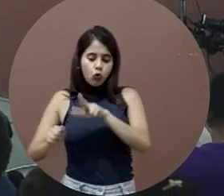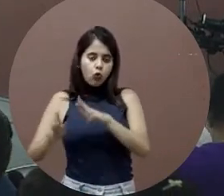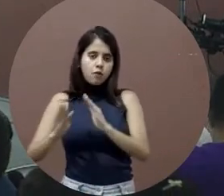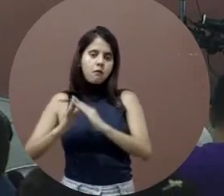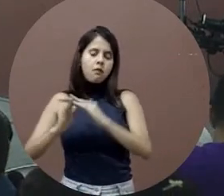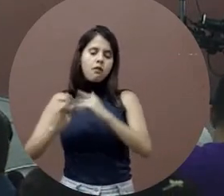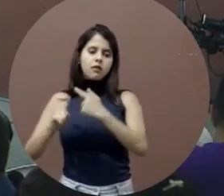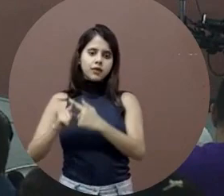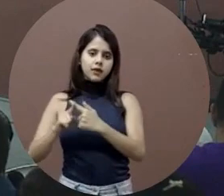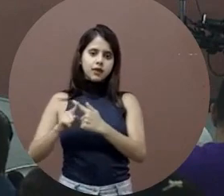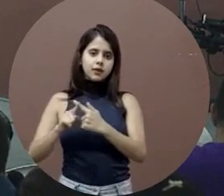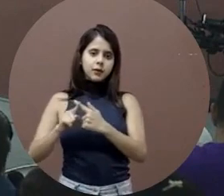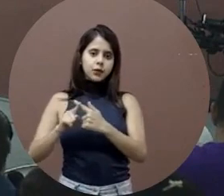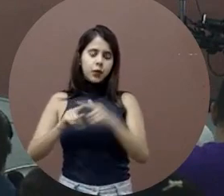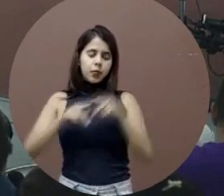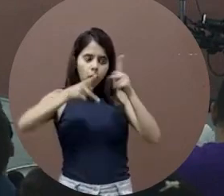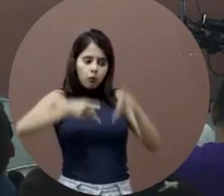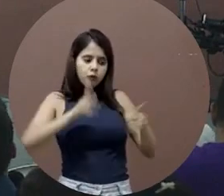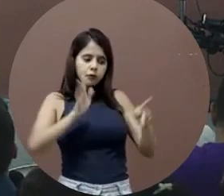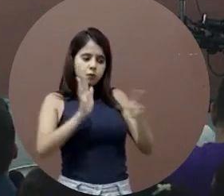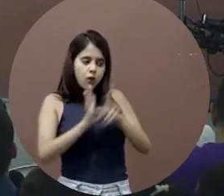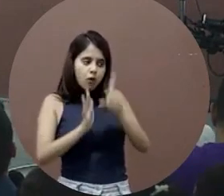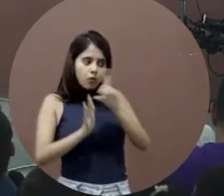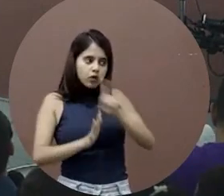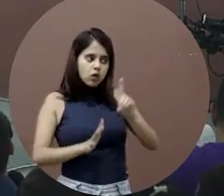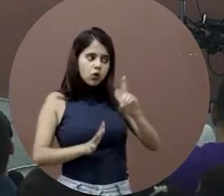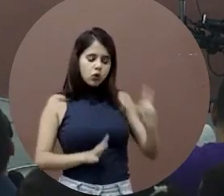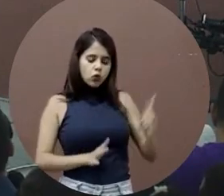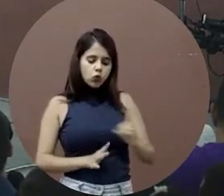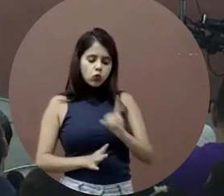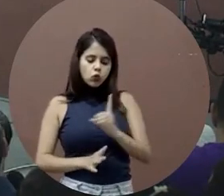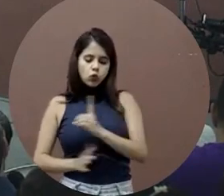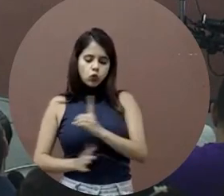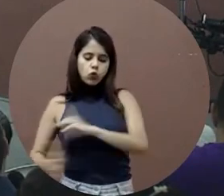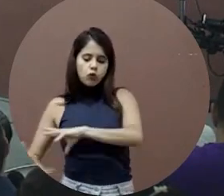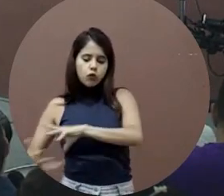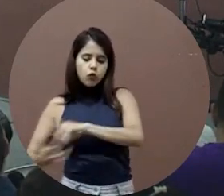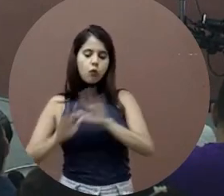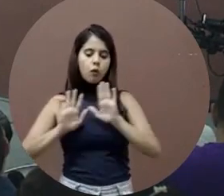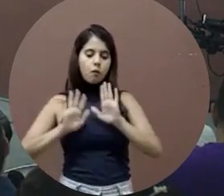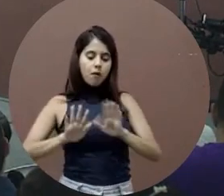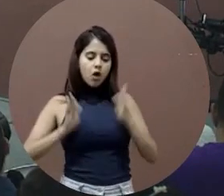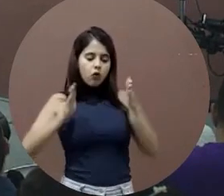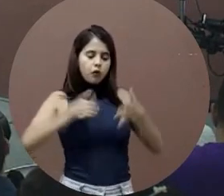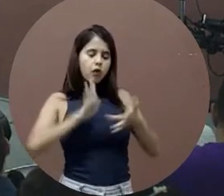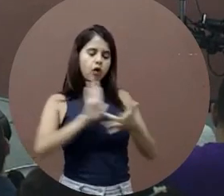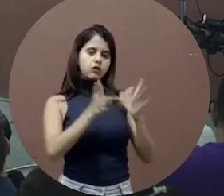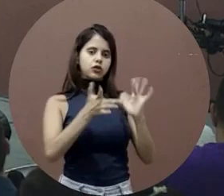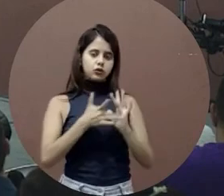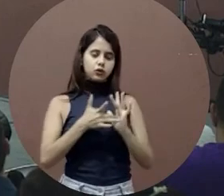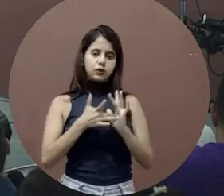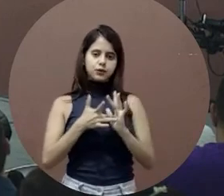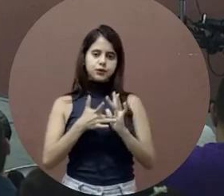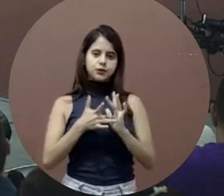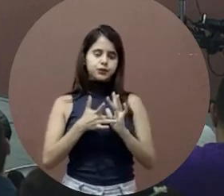O povo de Deus, hoje, peregrina em torno de Jesus Cristo.